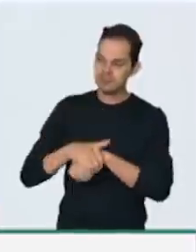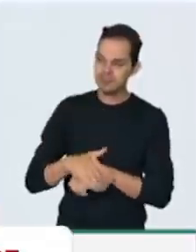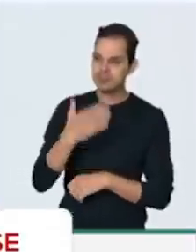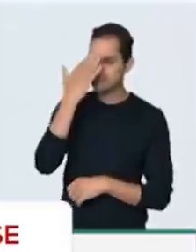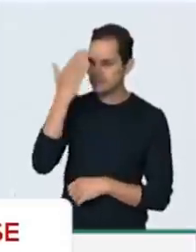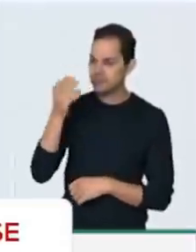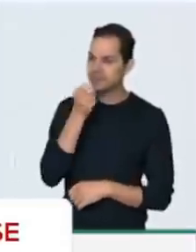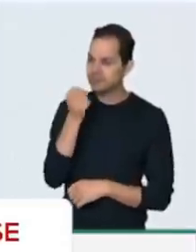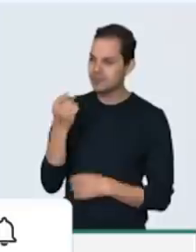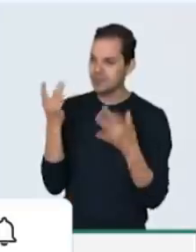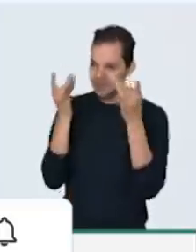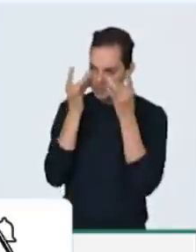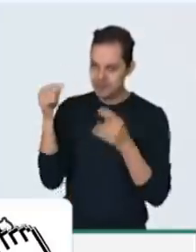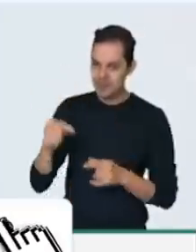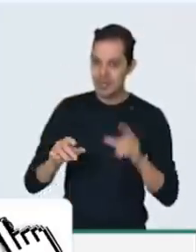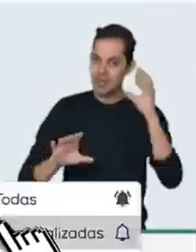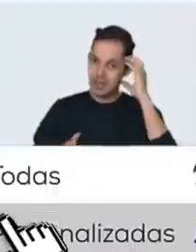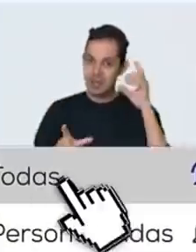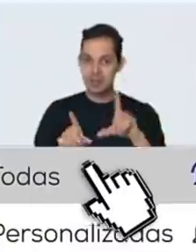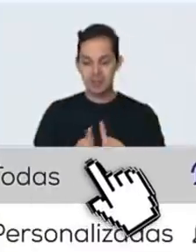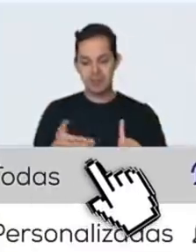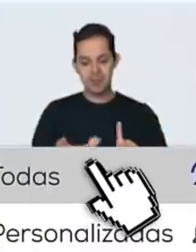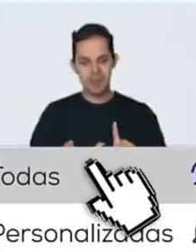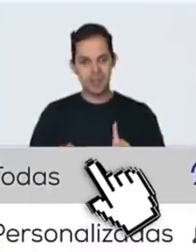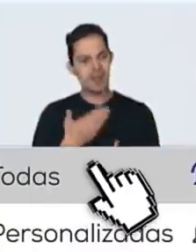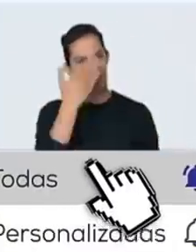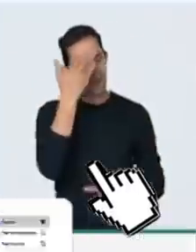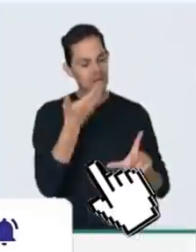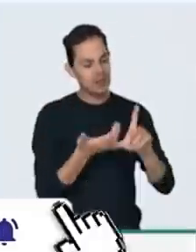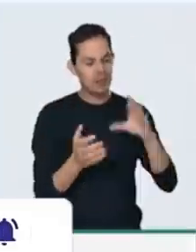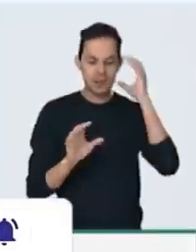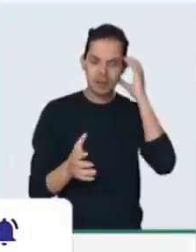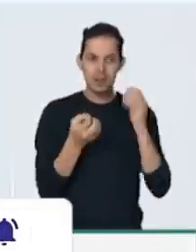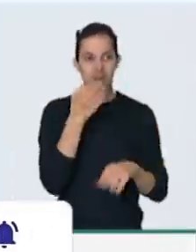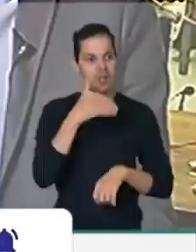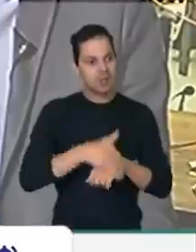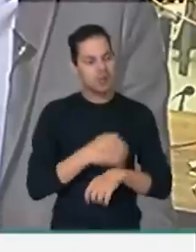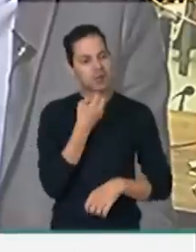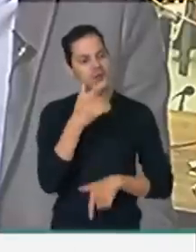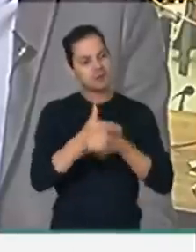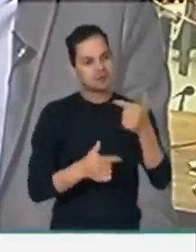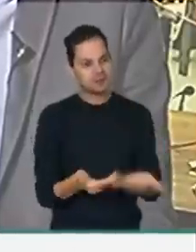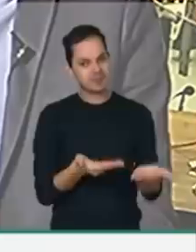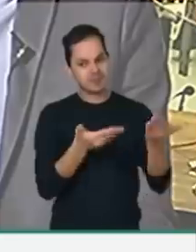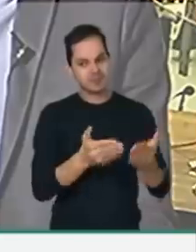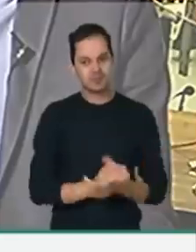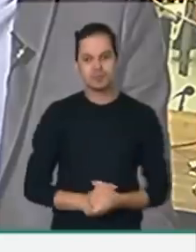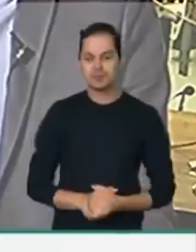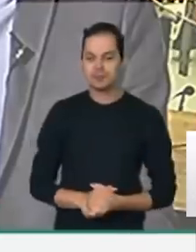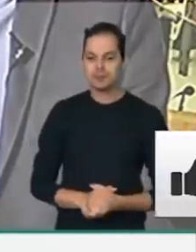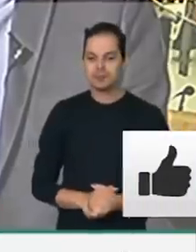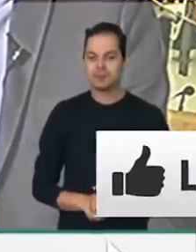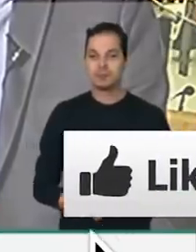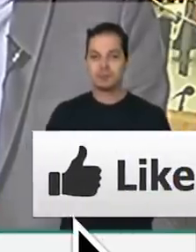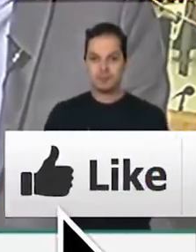entrevista ao vivo aqui na TV e na Rádio Câmara. Eu que agradeço a TV e a Rádio Câmara. Uma boa noite, um bom trabalho para vocês. Boa noite. Só para quem não está muito